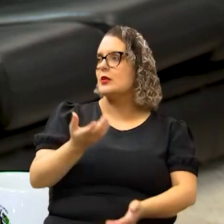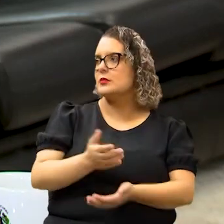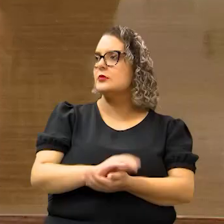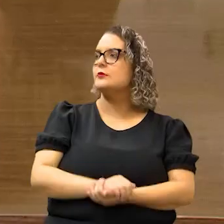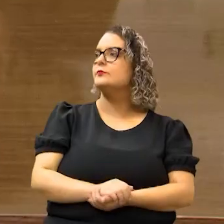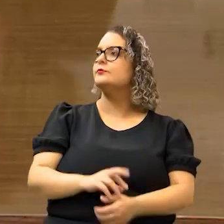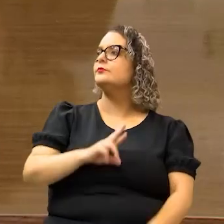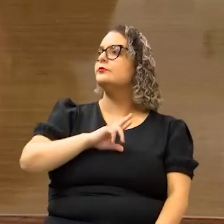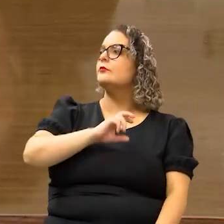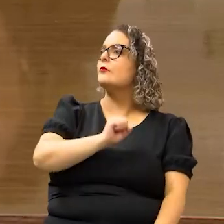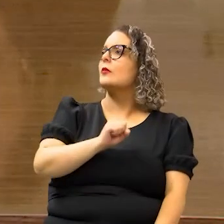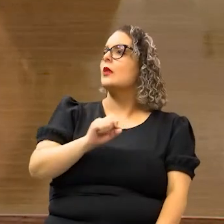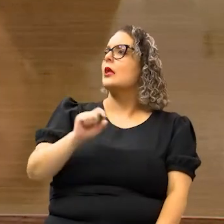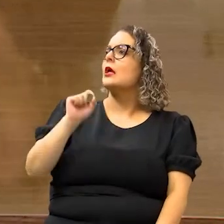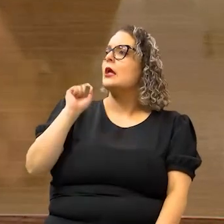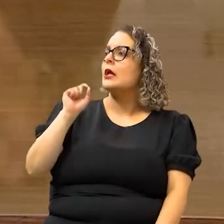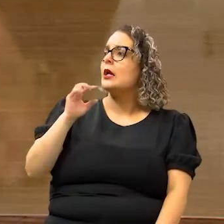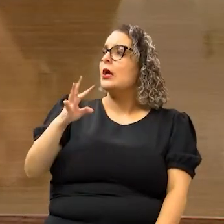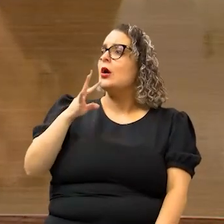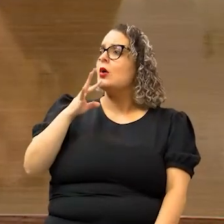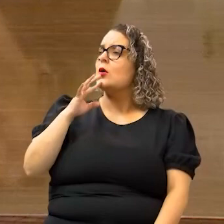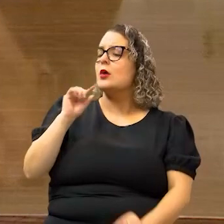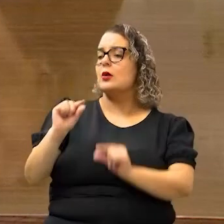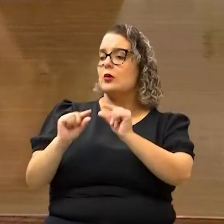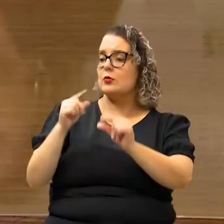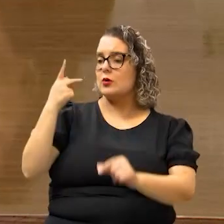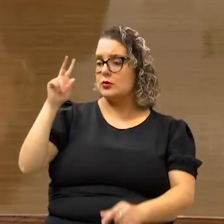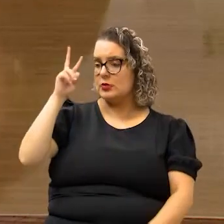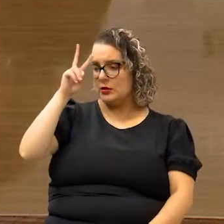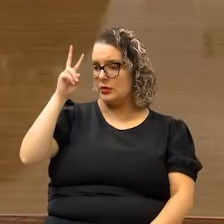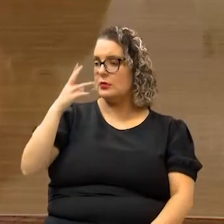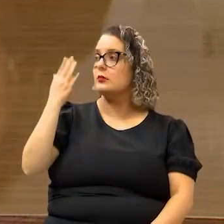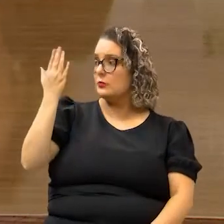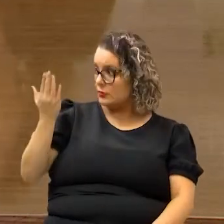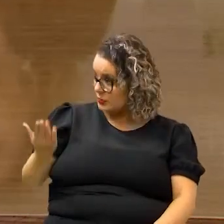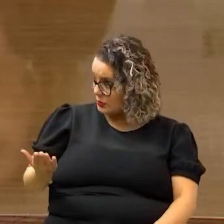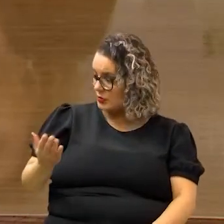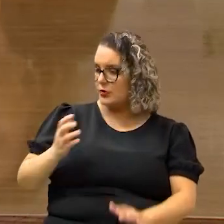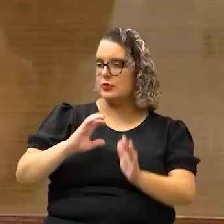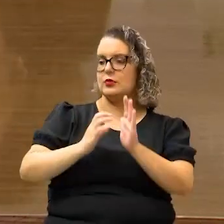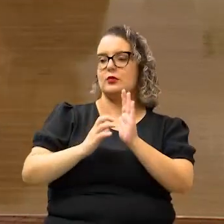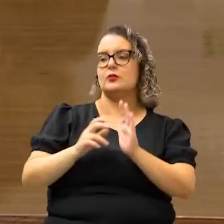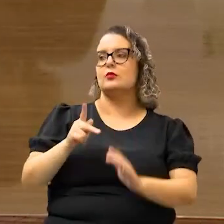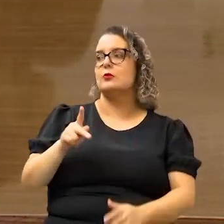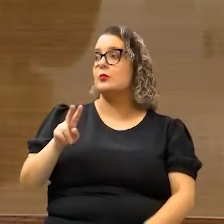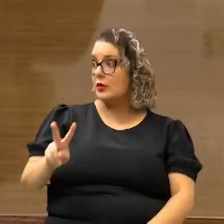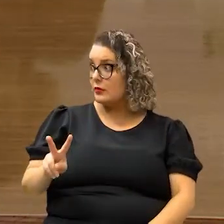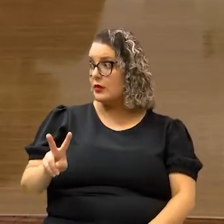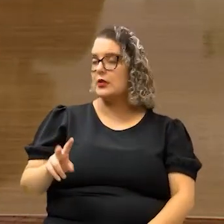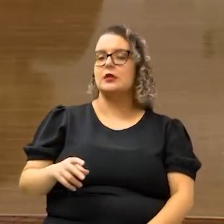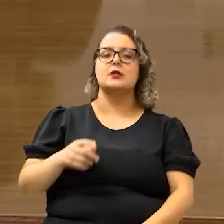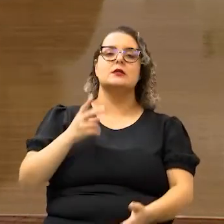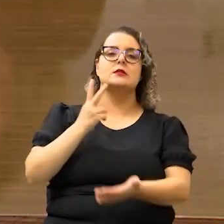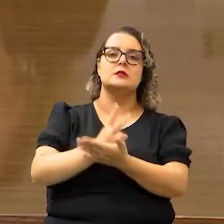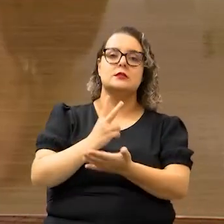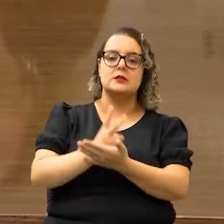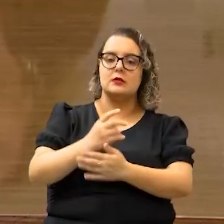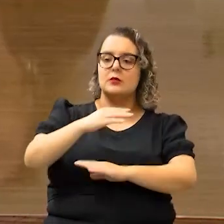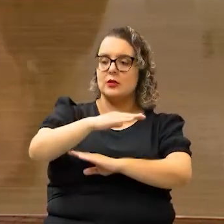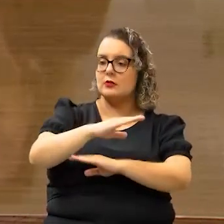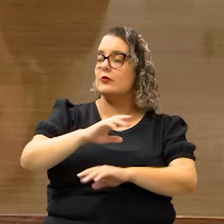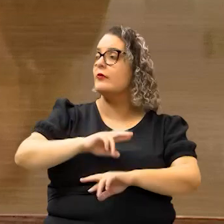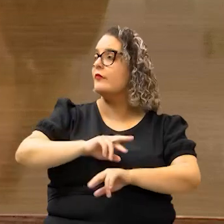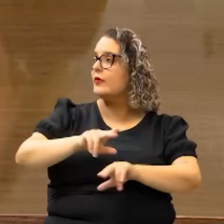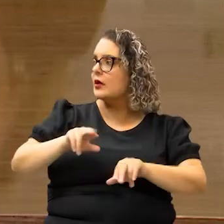cumpridos. Sim. Rossini, quem conhece um pouco da sua história, inclusive você é do Partido Verde,